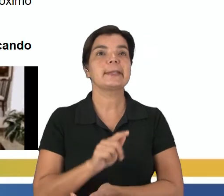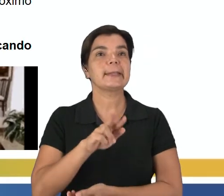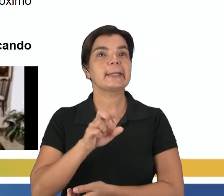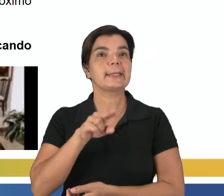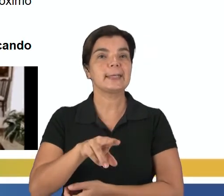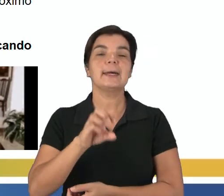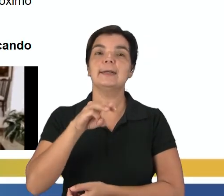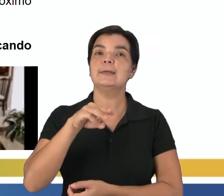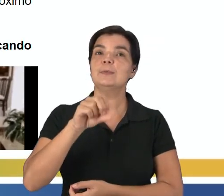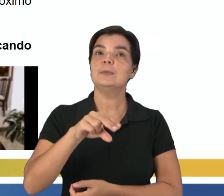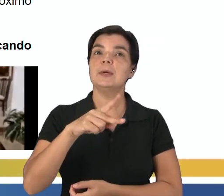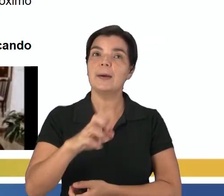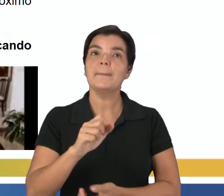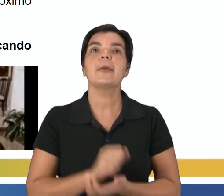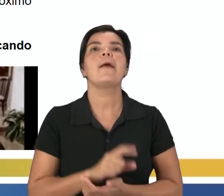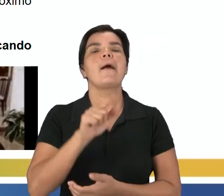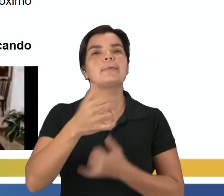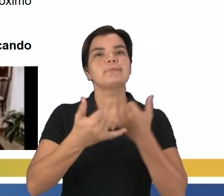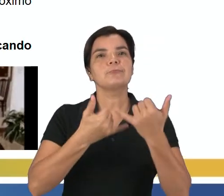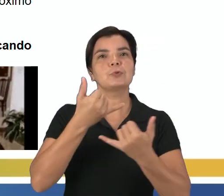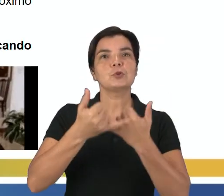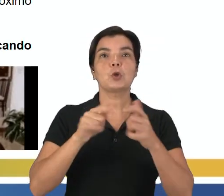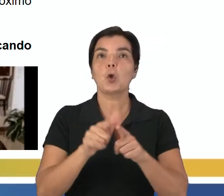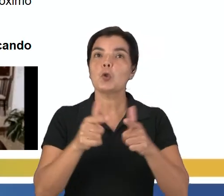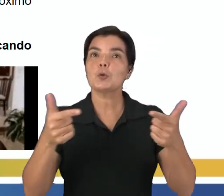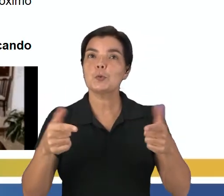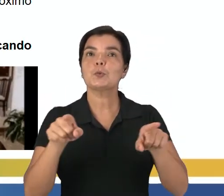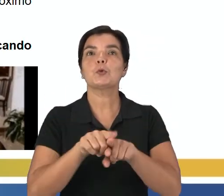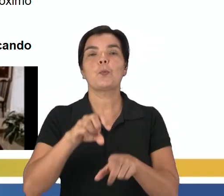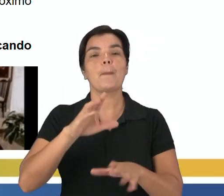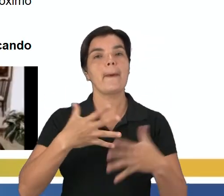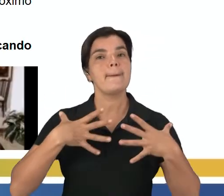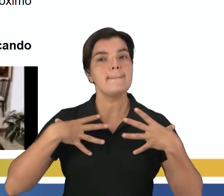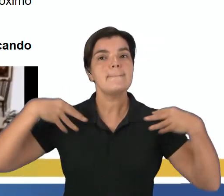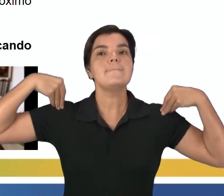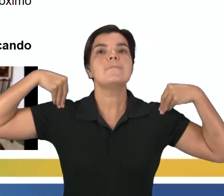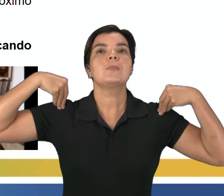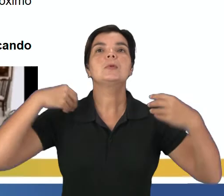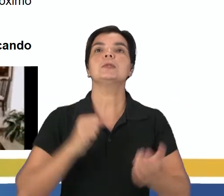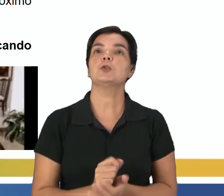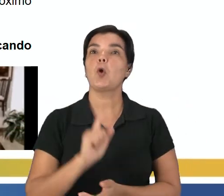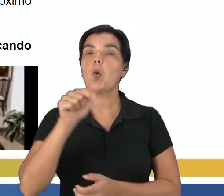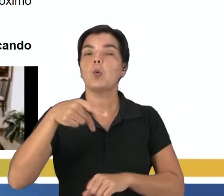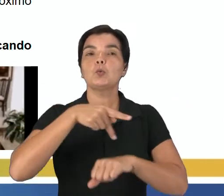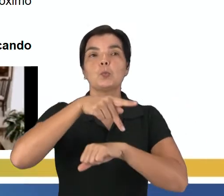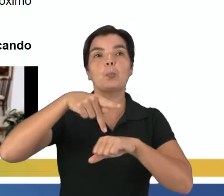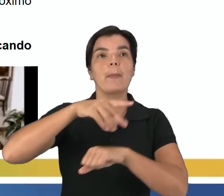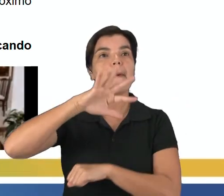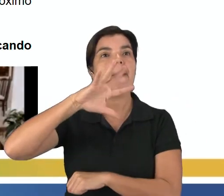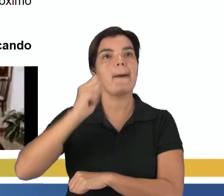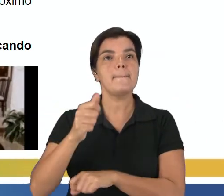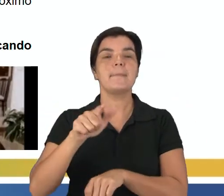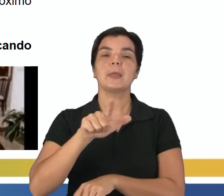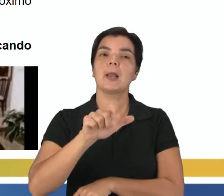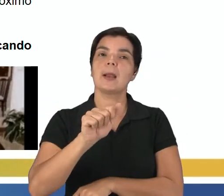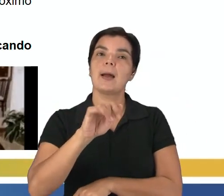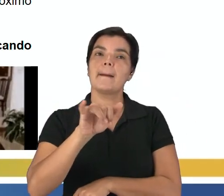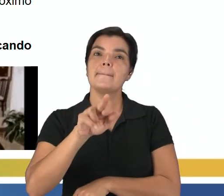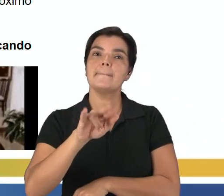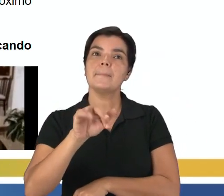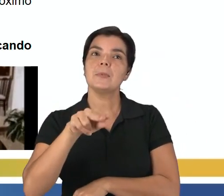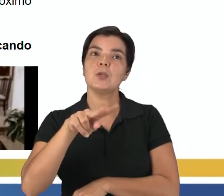da Gana, chamada Ampi, e um jogo de sorte oriundo do Moçambique, outro país africano chamado